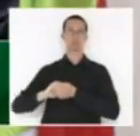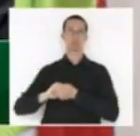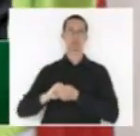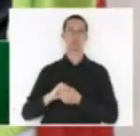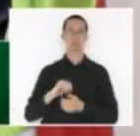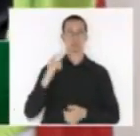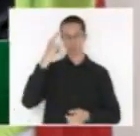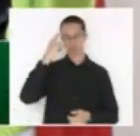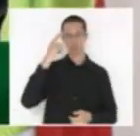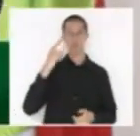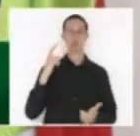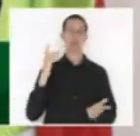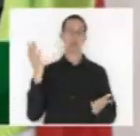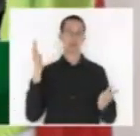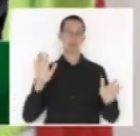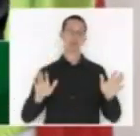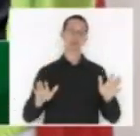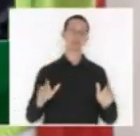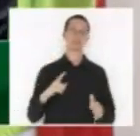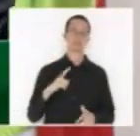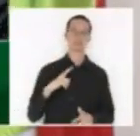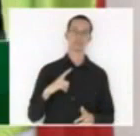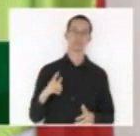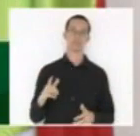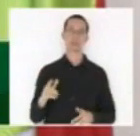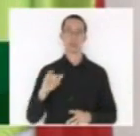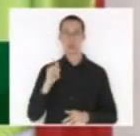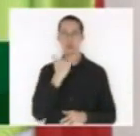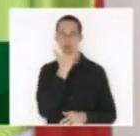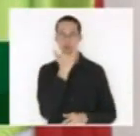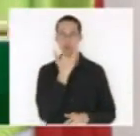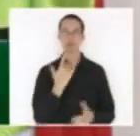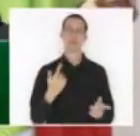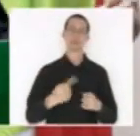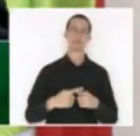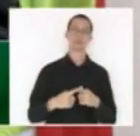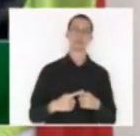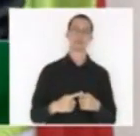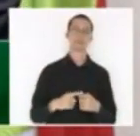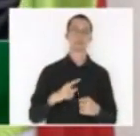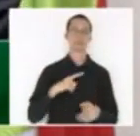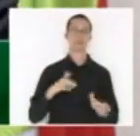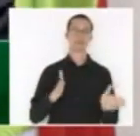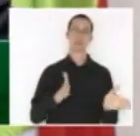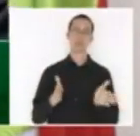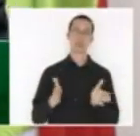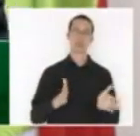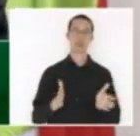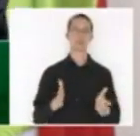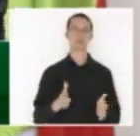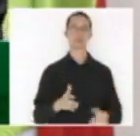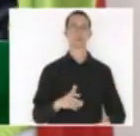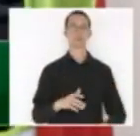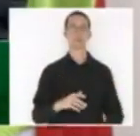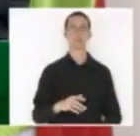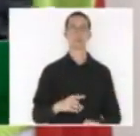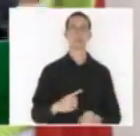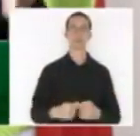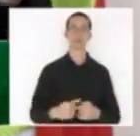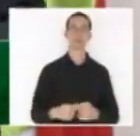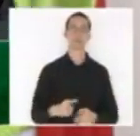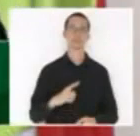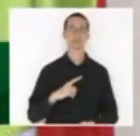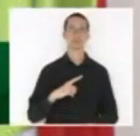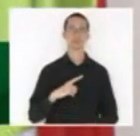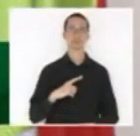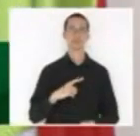se justificava. Havia aquela época da chamada litoralização, se falava muito que o povo